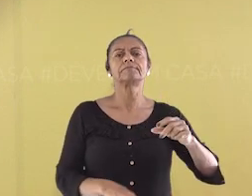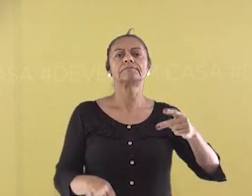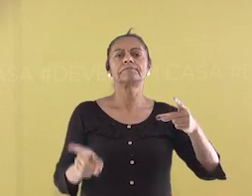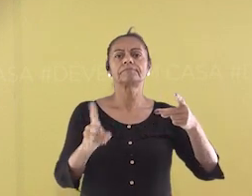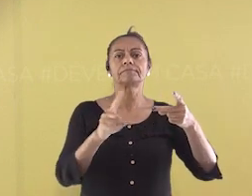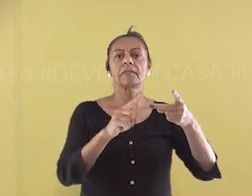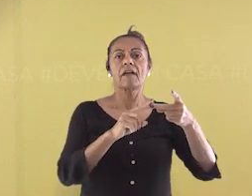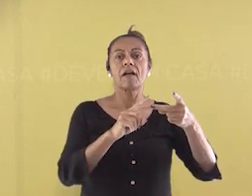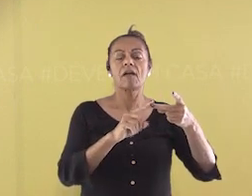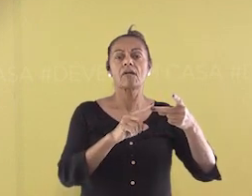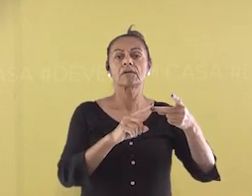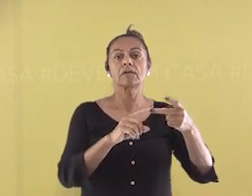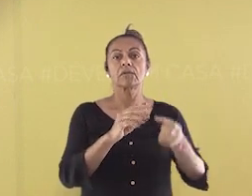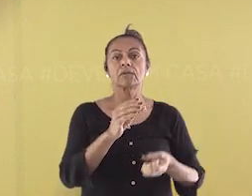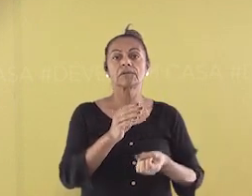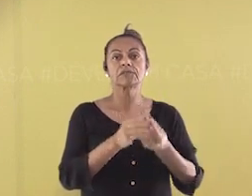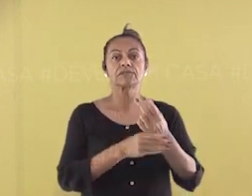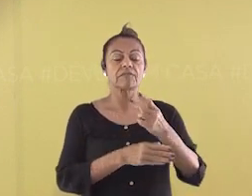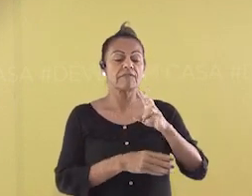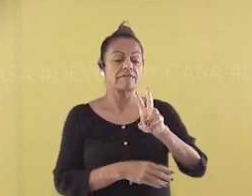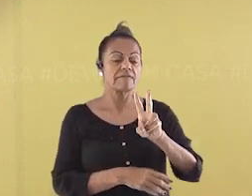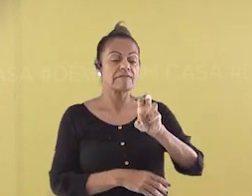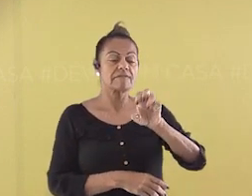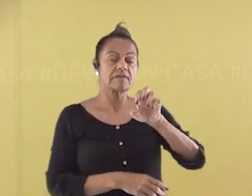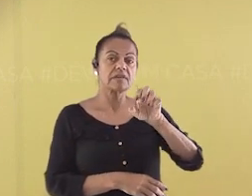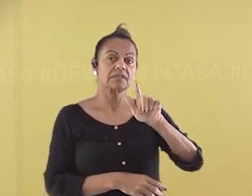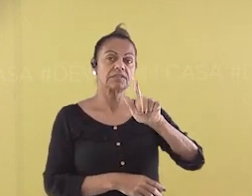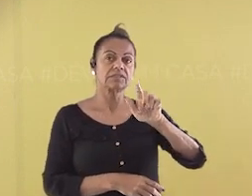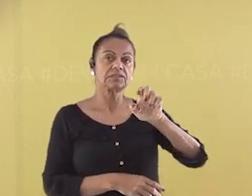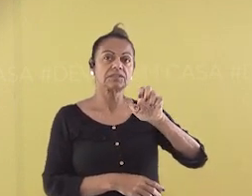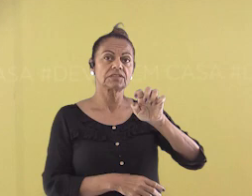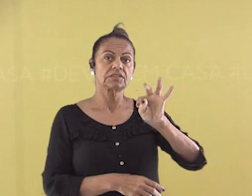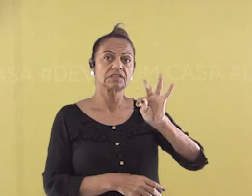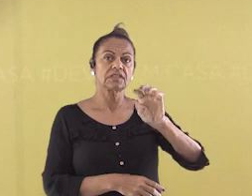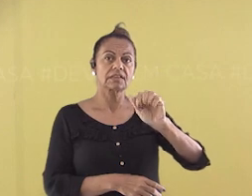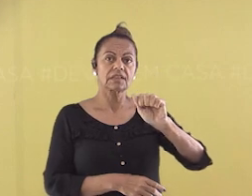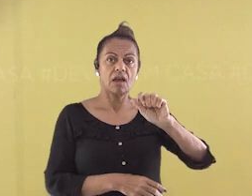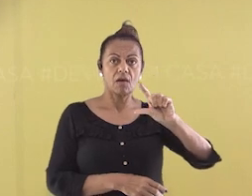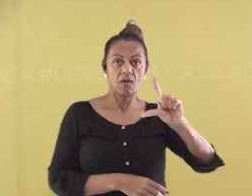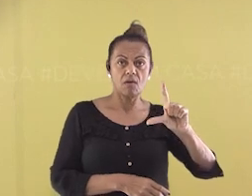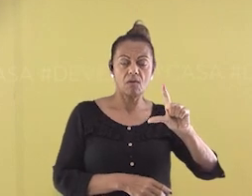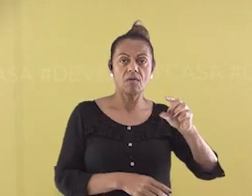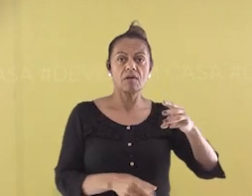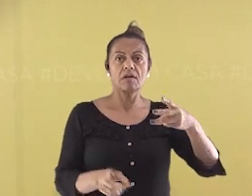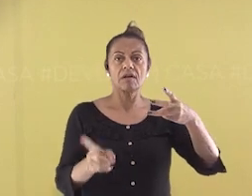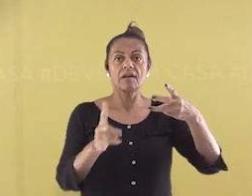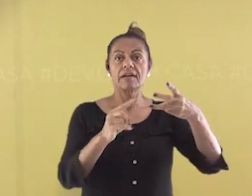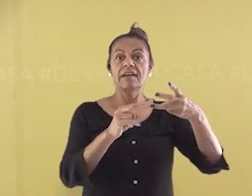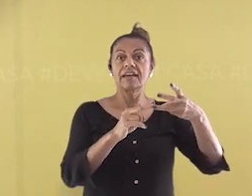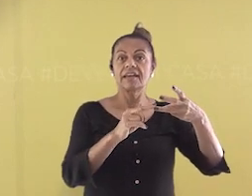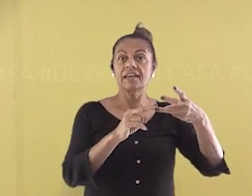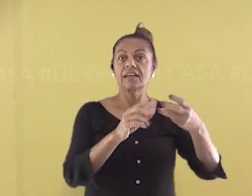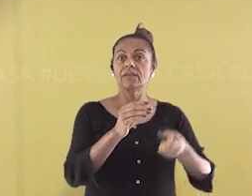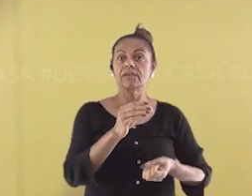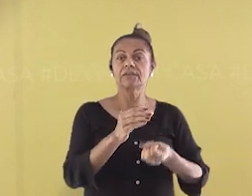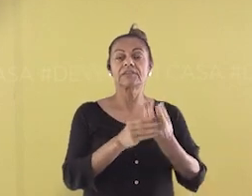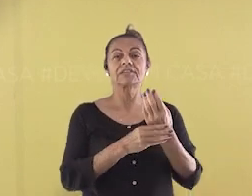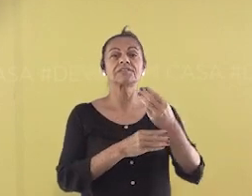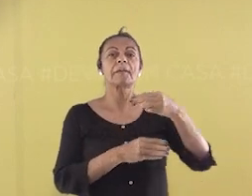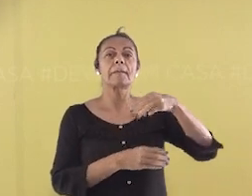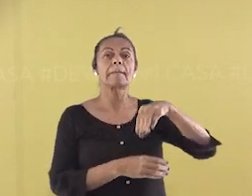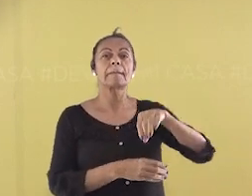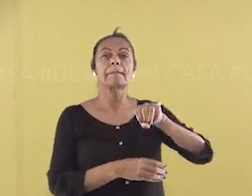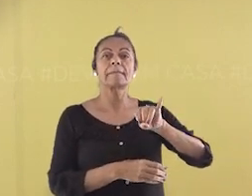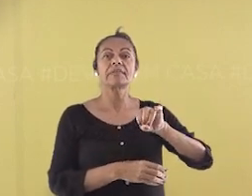origem vegetal, que se escreve com a letra V; e origem mineral, que se escreve com a